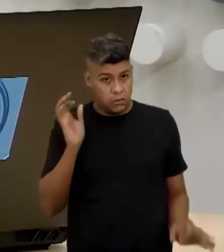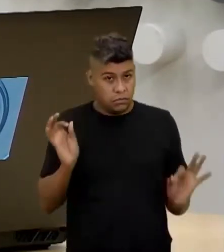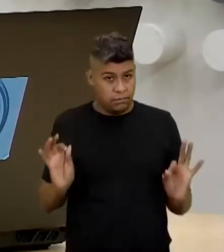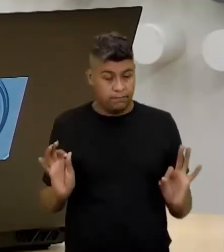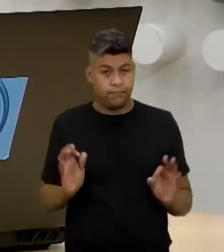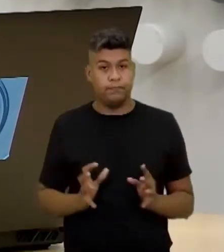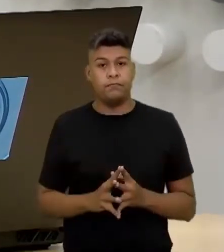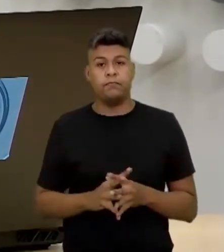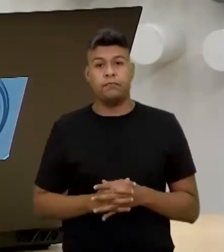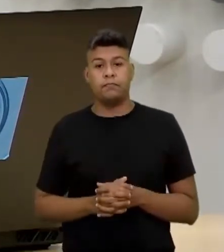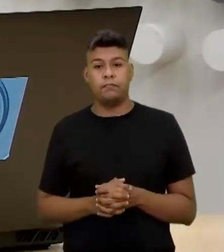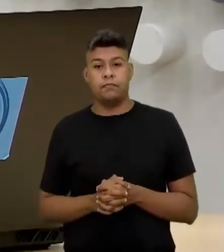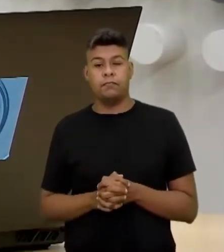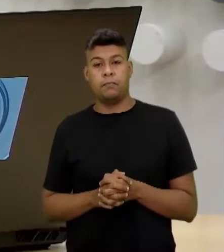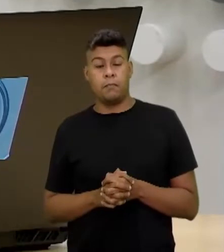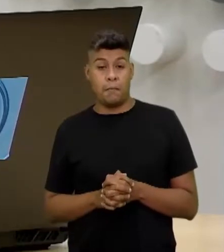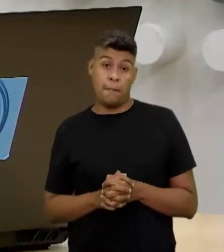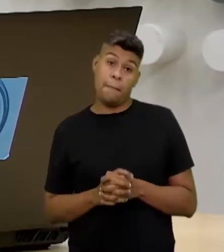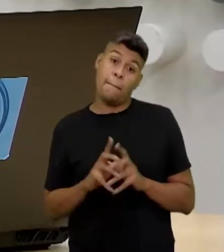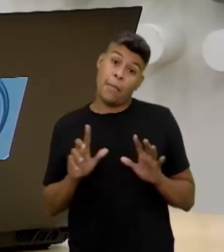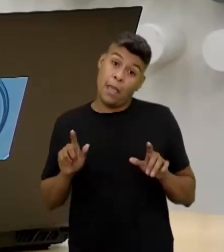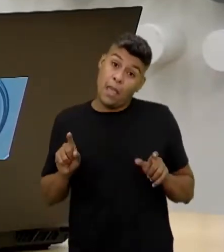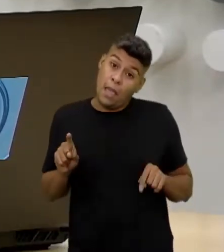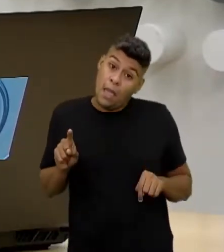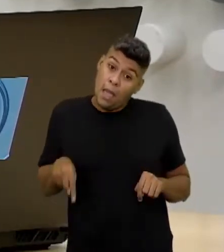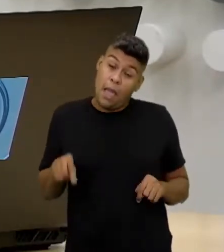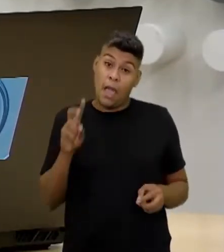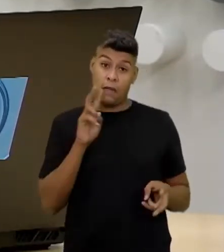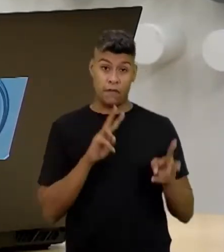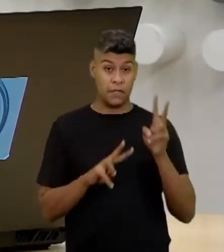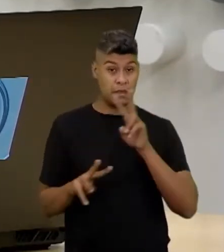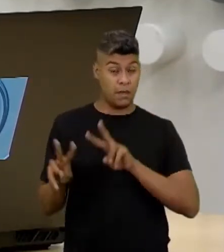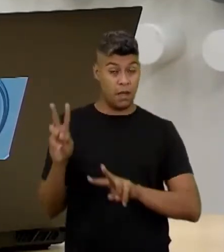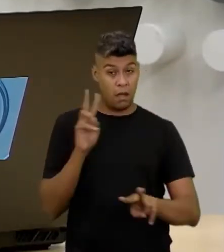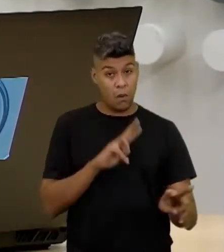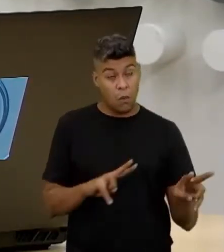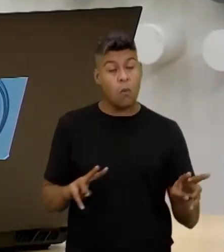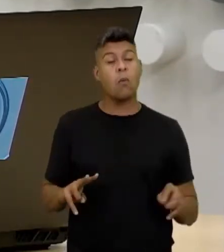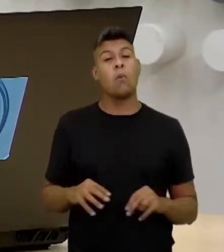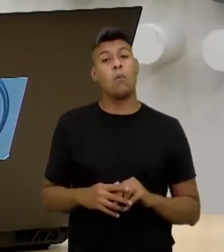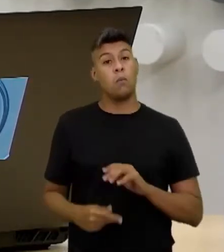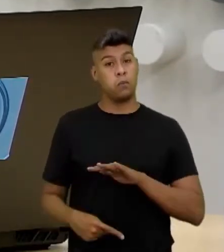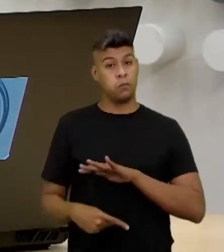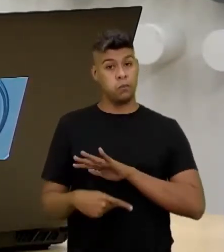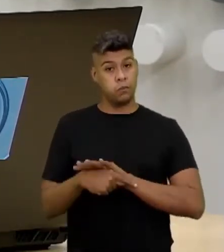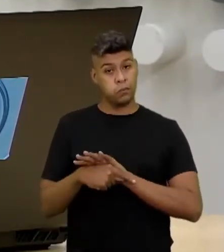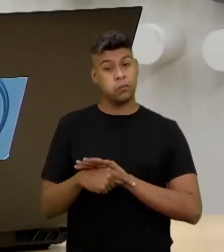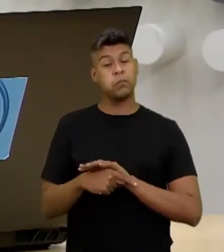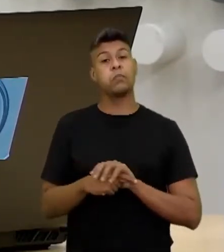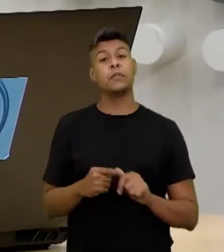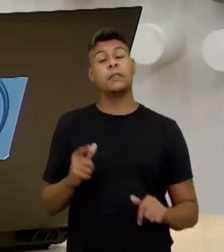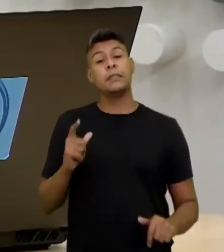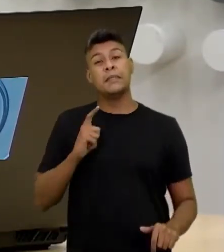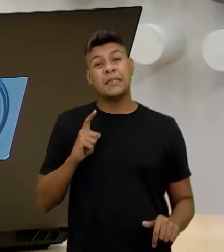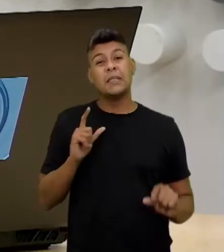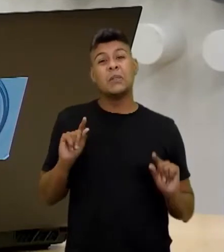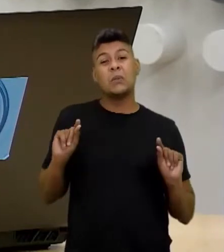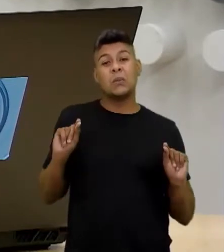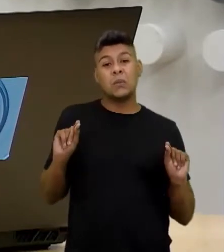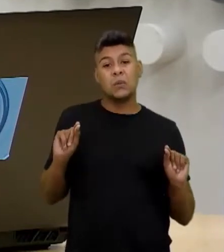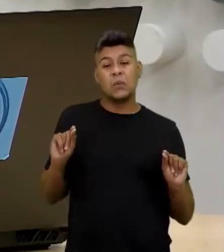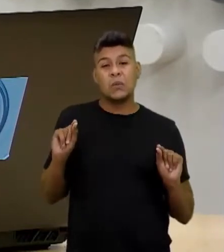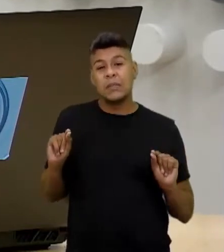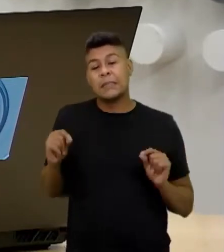bom essa é a visão nefasta né bem assim carregada de